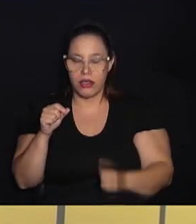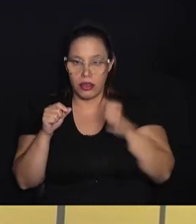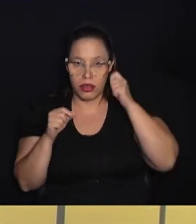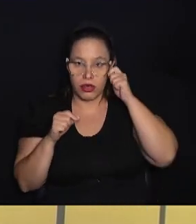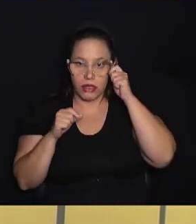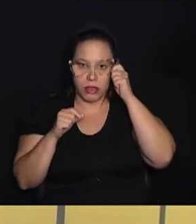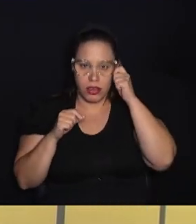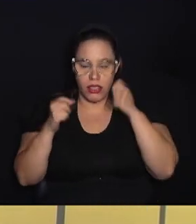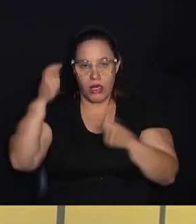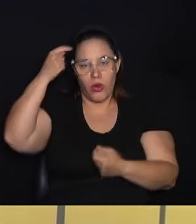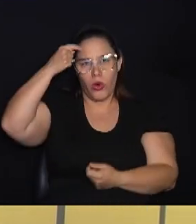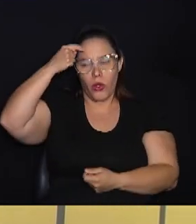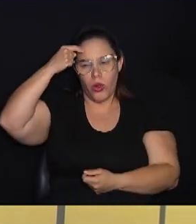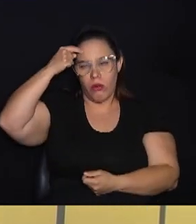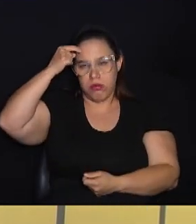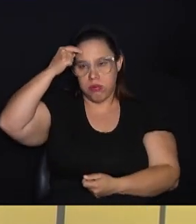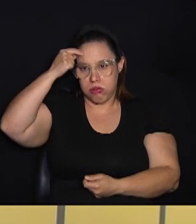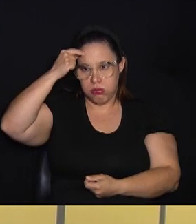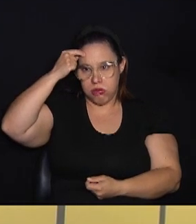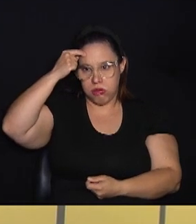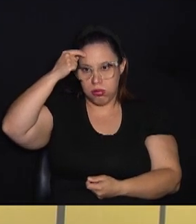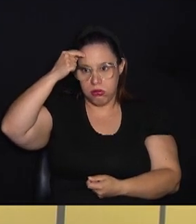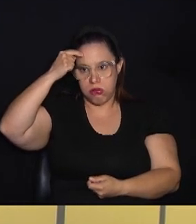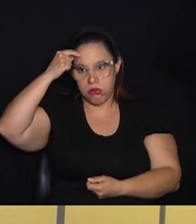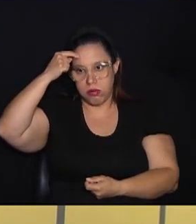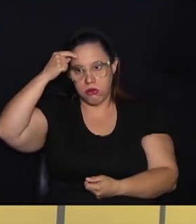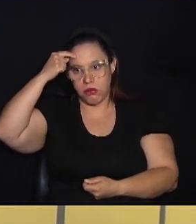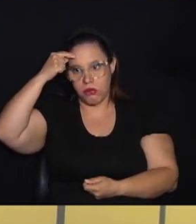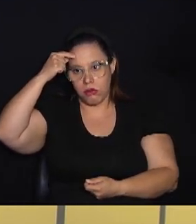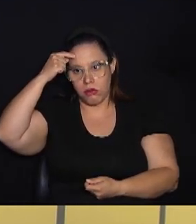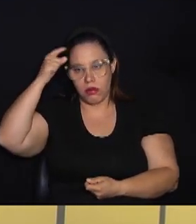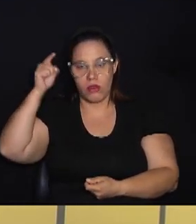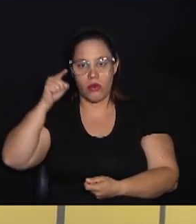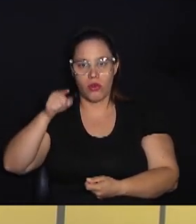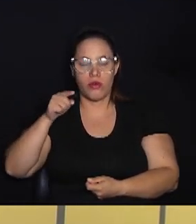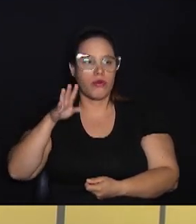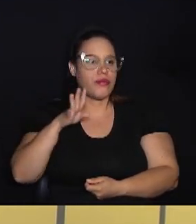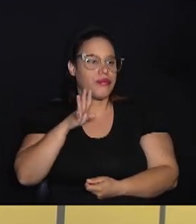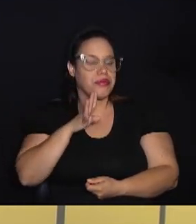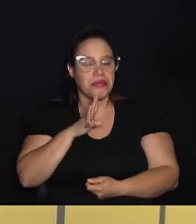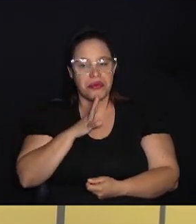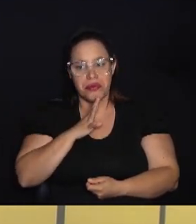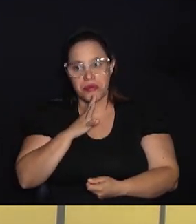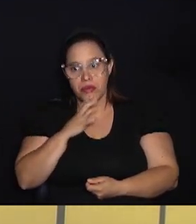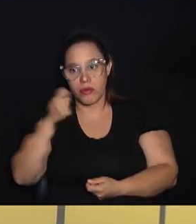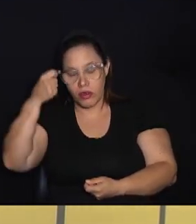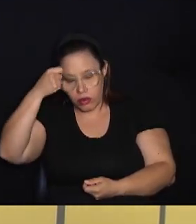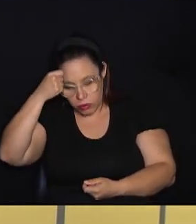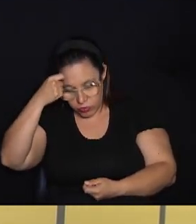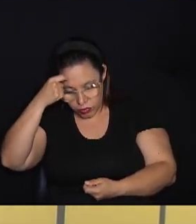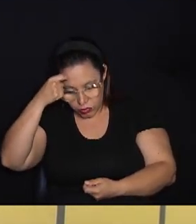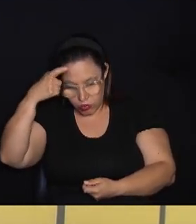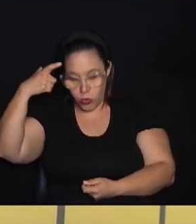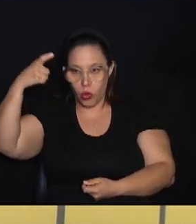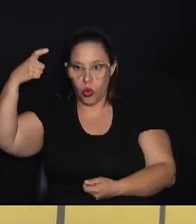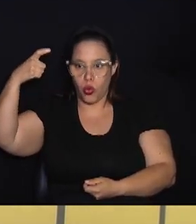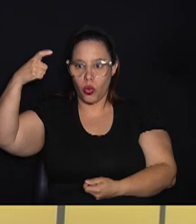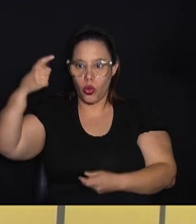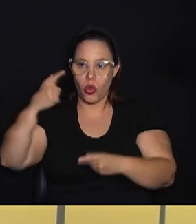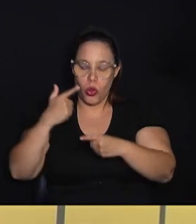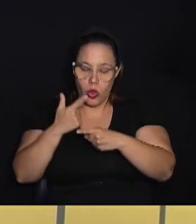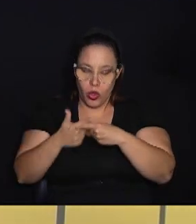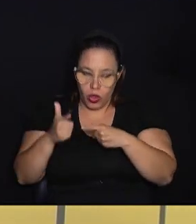autoconsciência autoconsciência de você saber aonde você ampliar a consciência tanto do seu problema quanto do seu